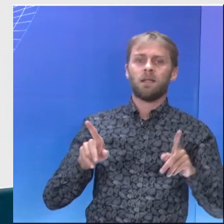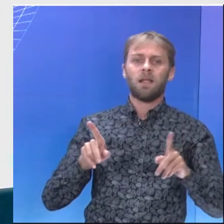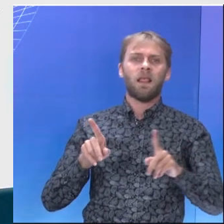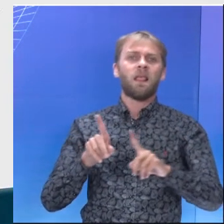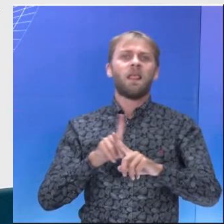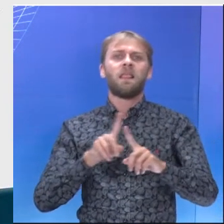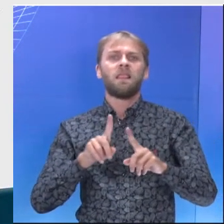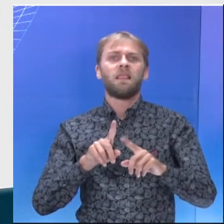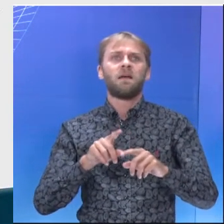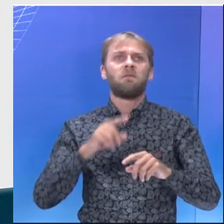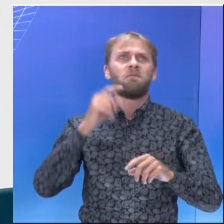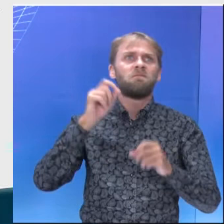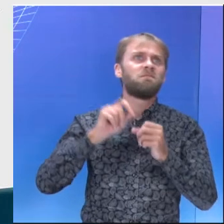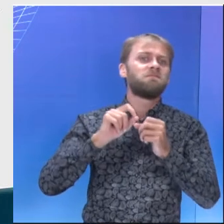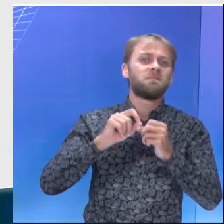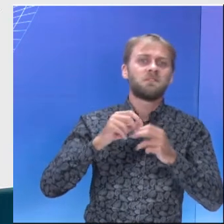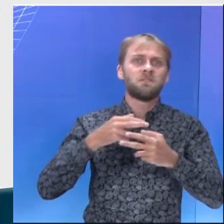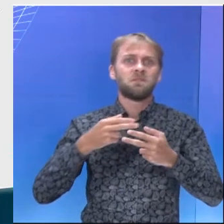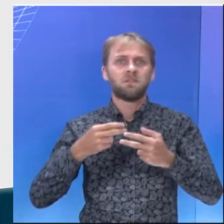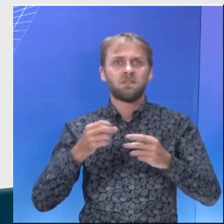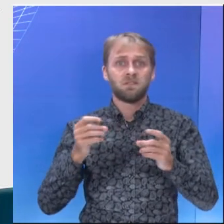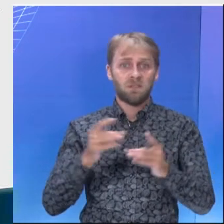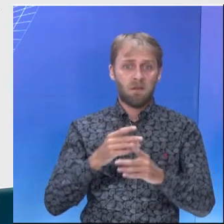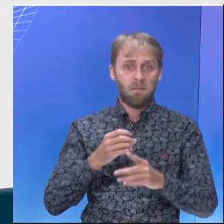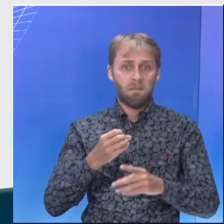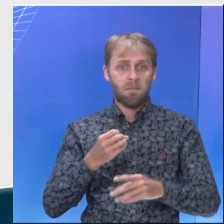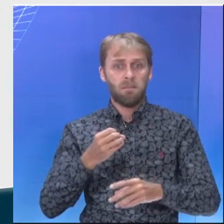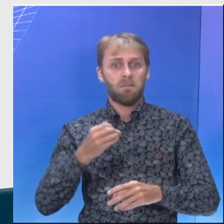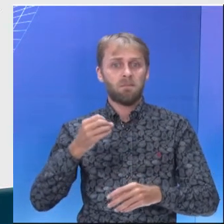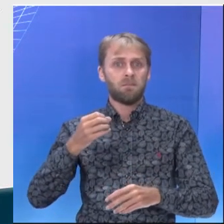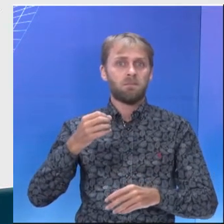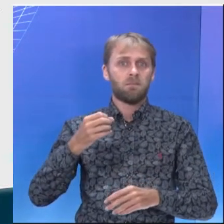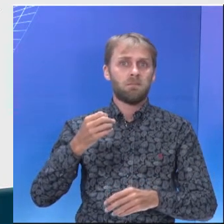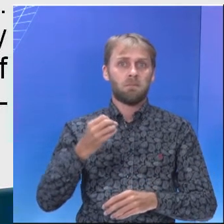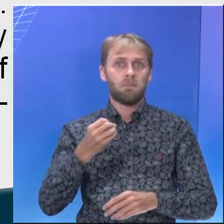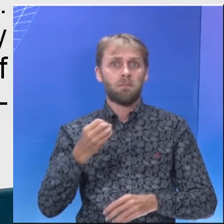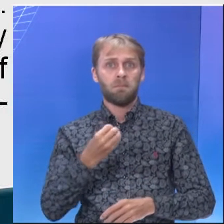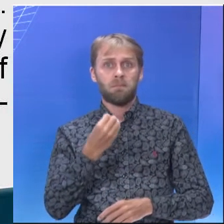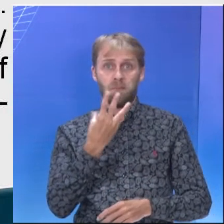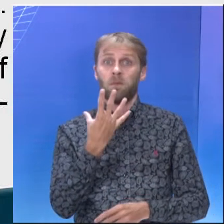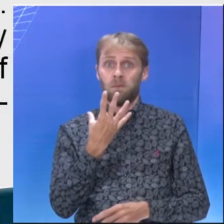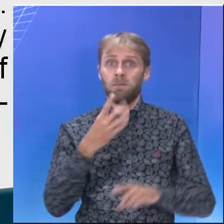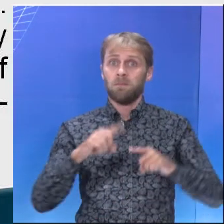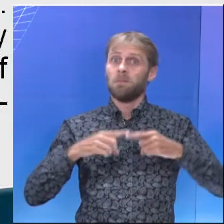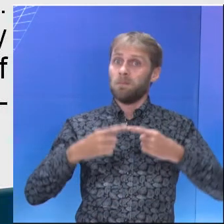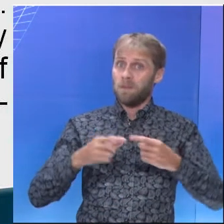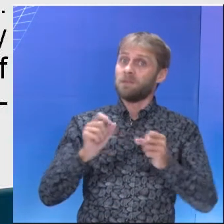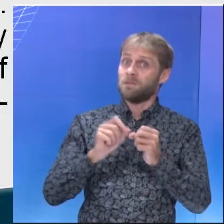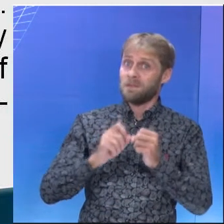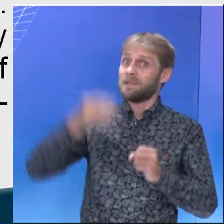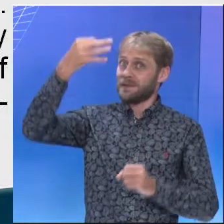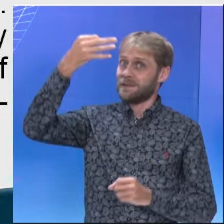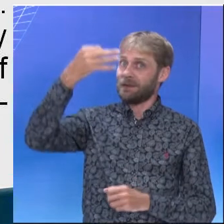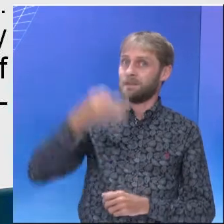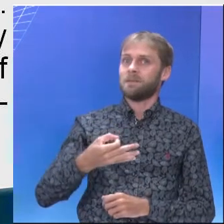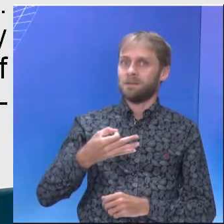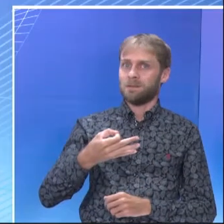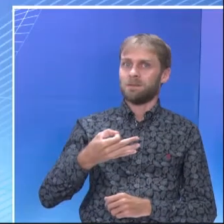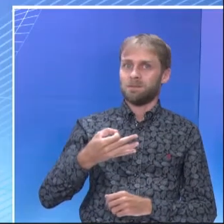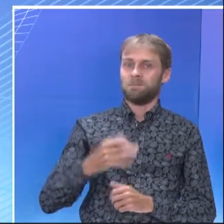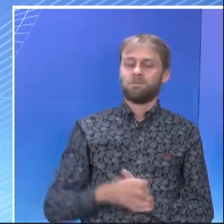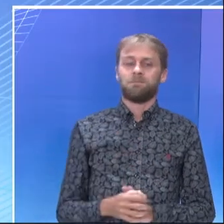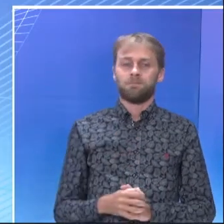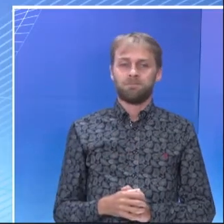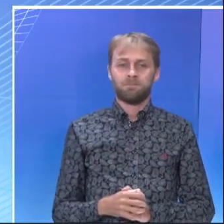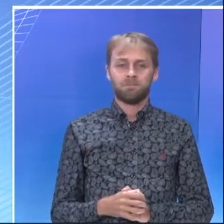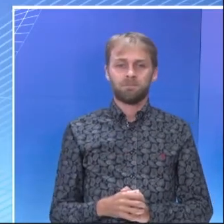things better. We want to do better things. Uau! Vamos voltar? Vamos ver se se é